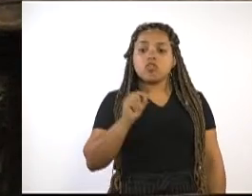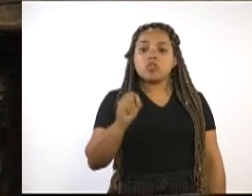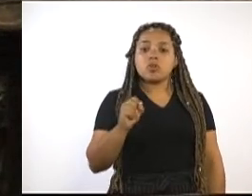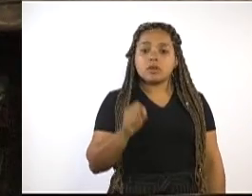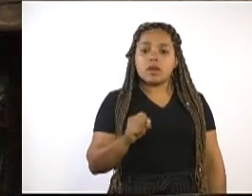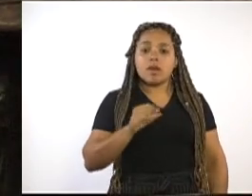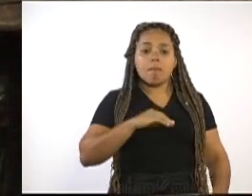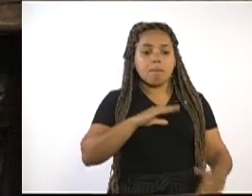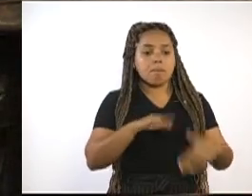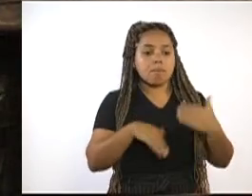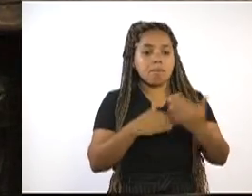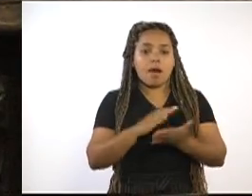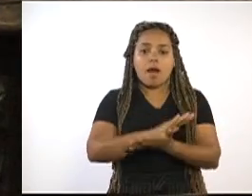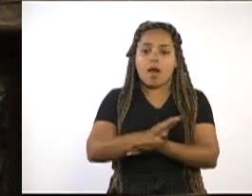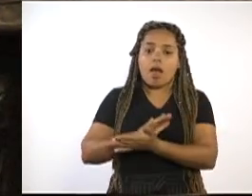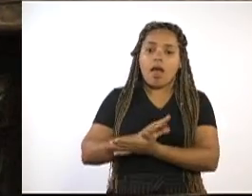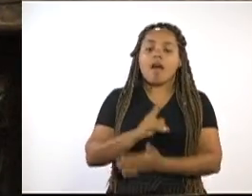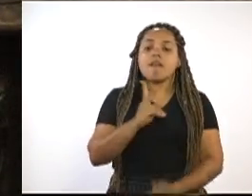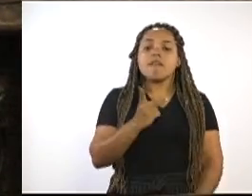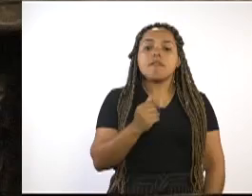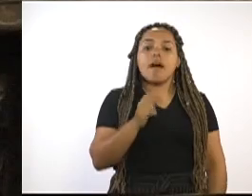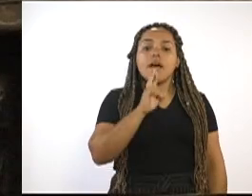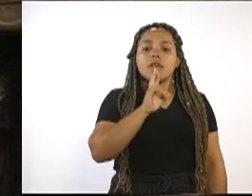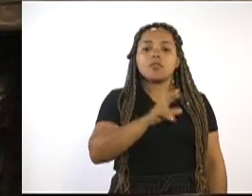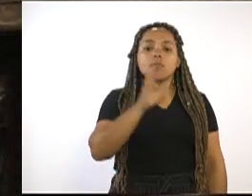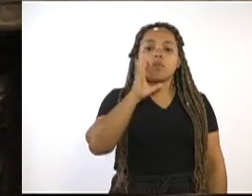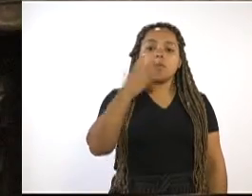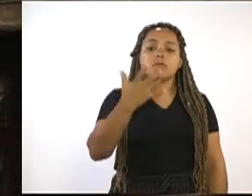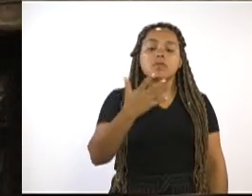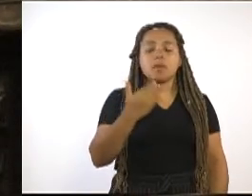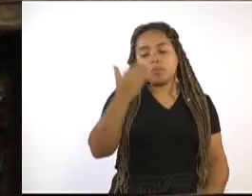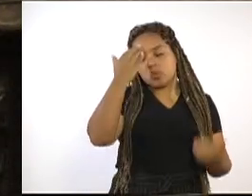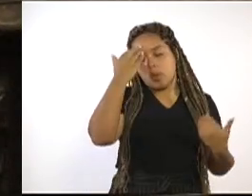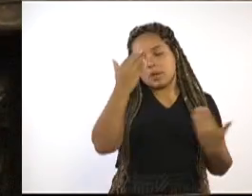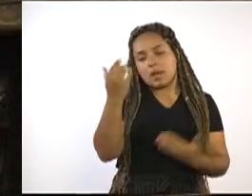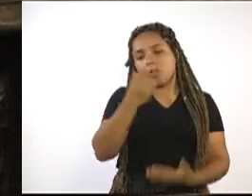esculhambação será resolvida. Muito obrigado, senhor presidente. Obrigado.